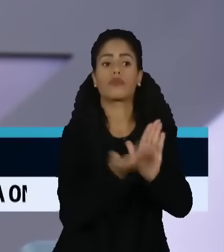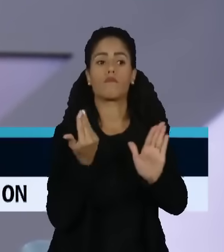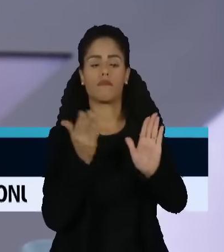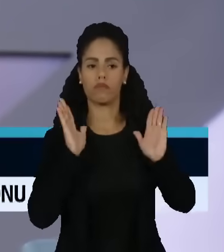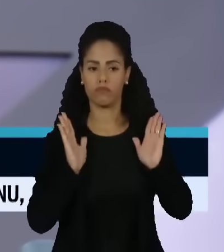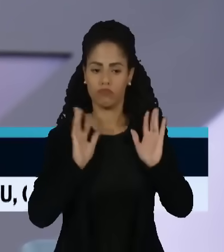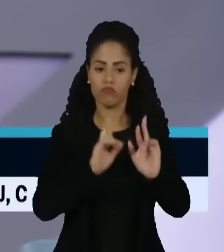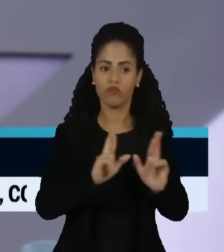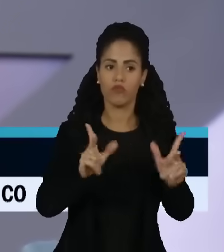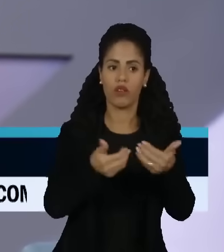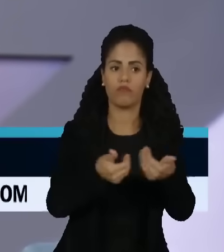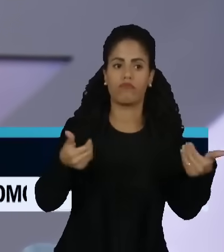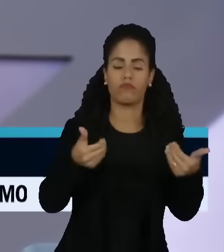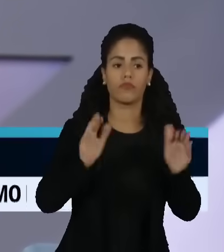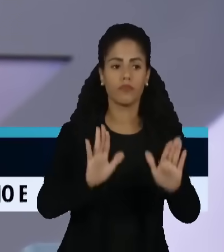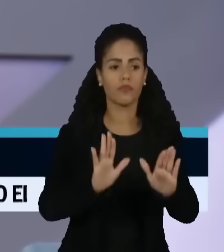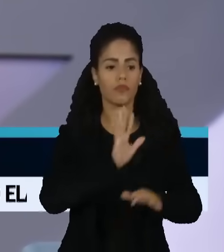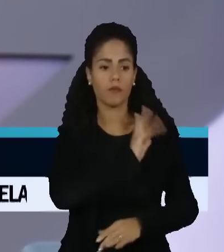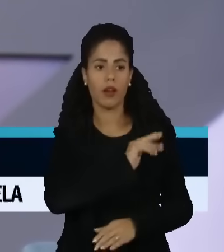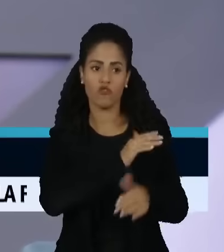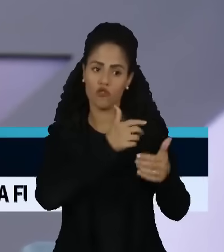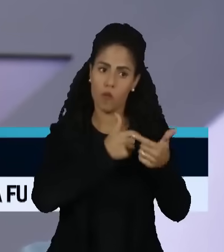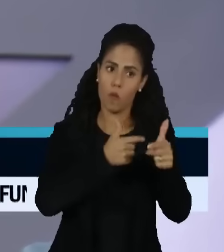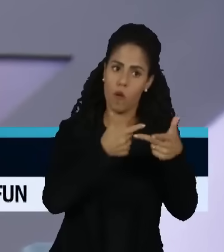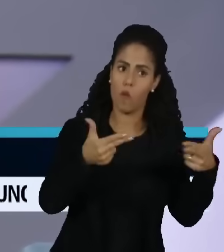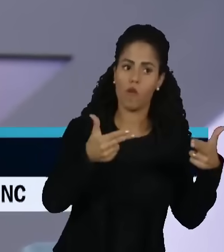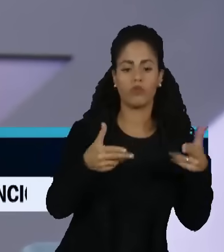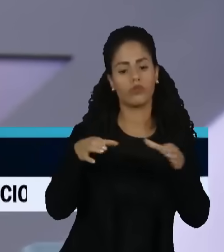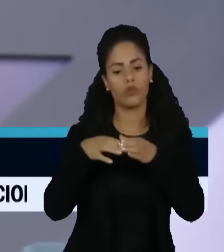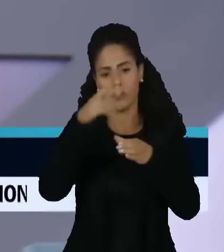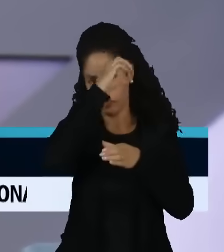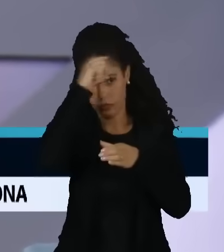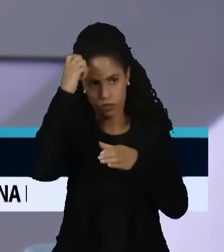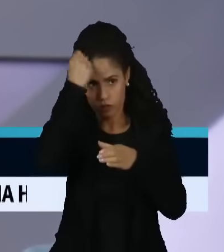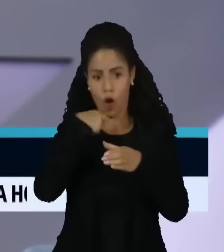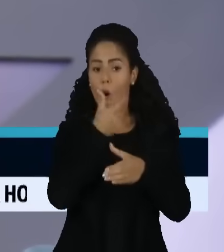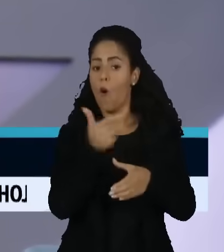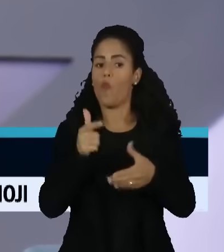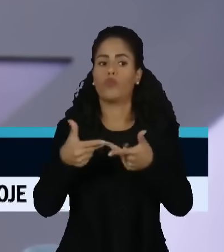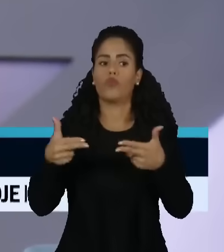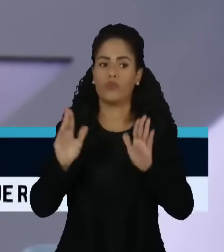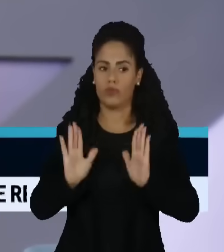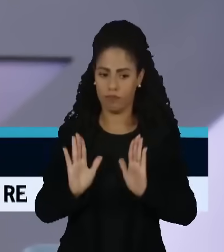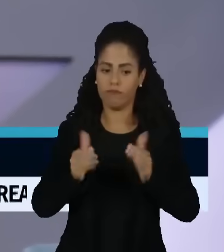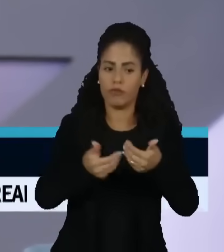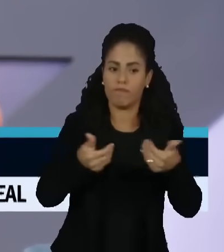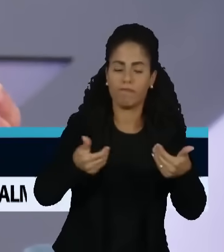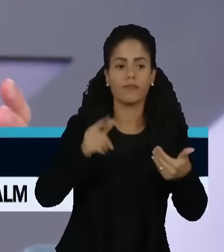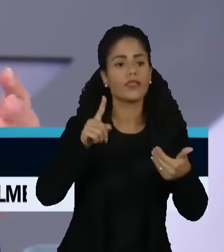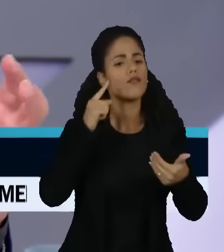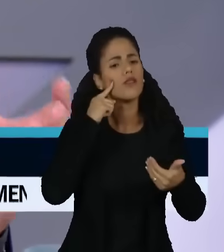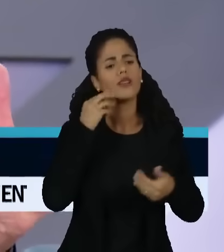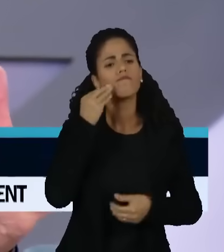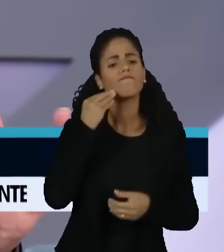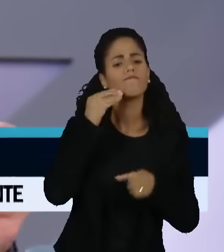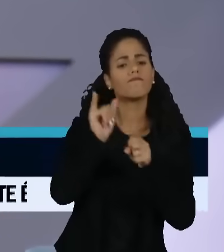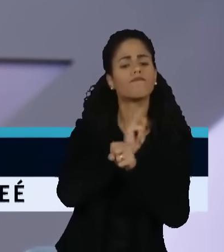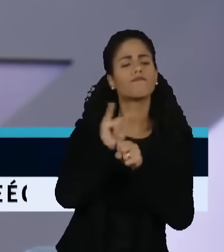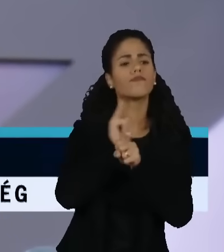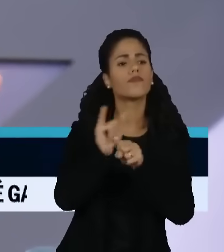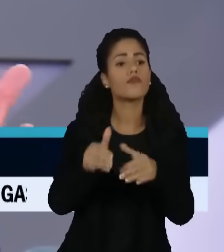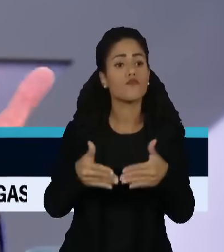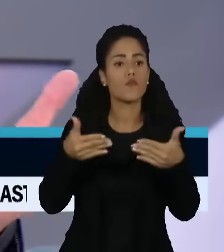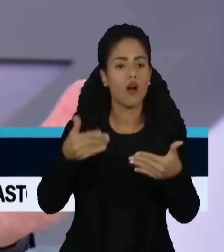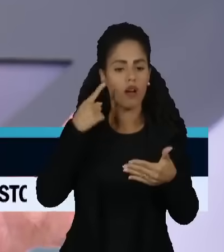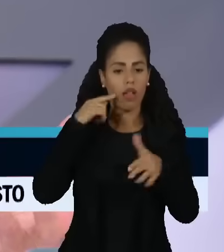Como um grupo terrorista, ele usa a população como escudo. Então, a tática de guerra é completamente diferente